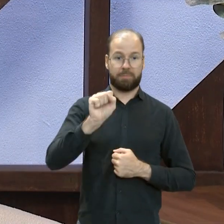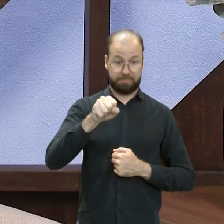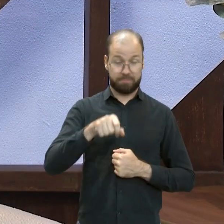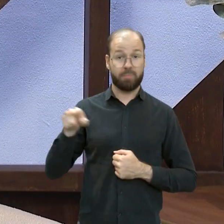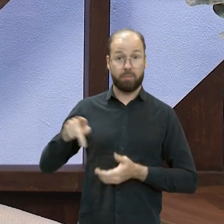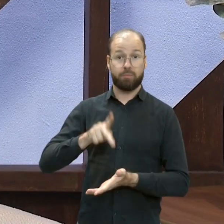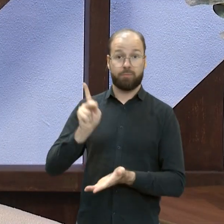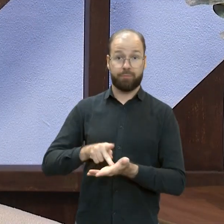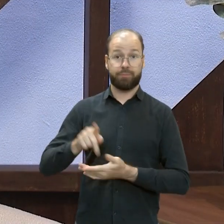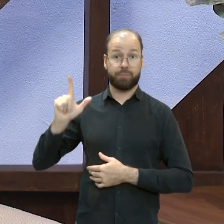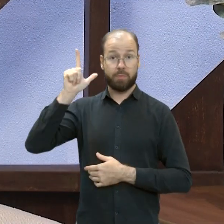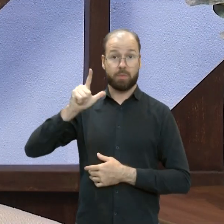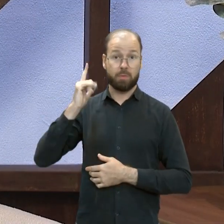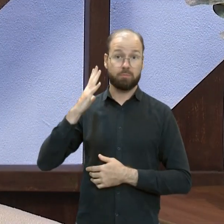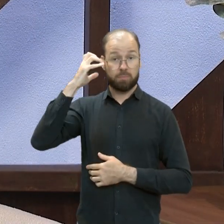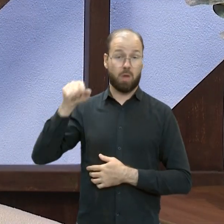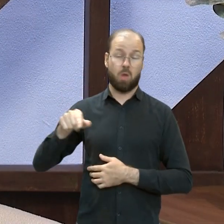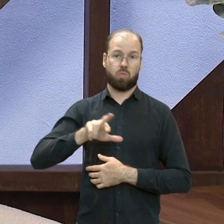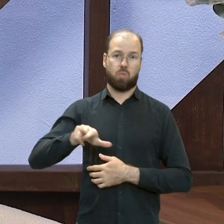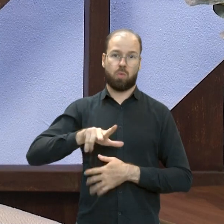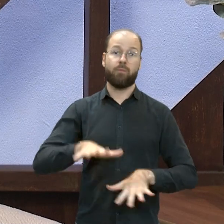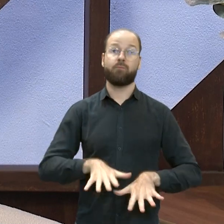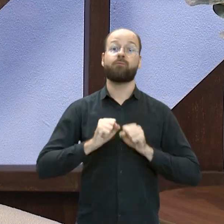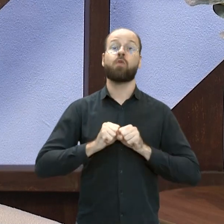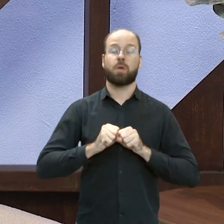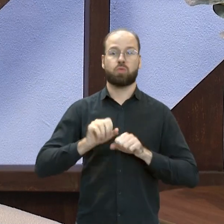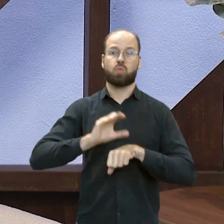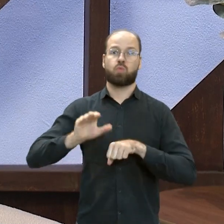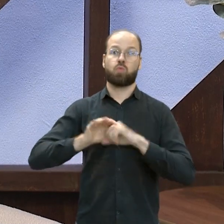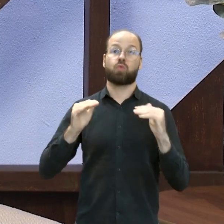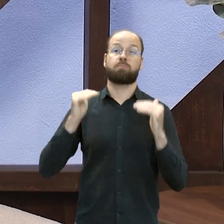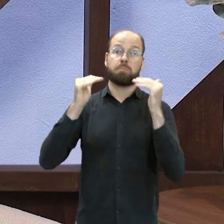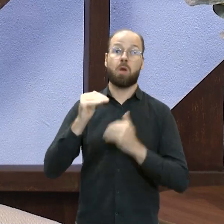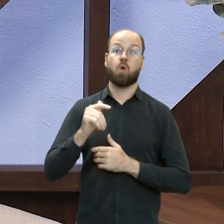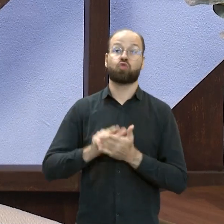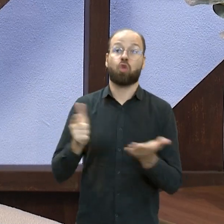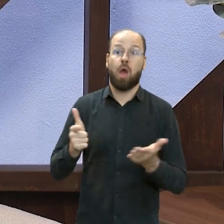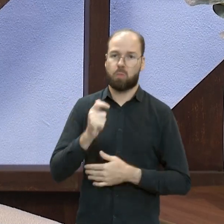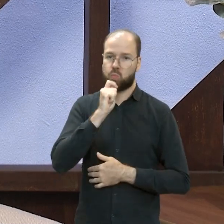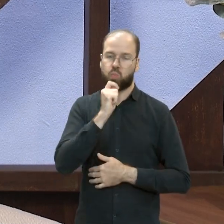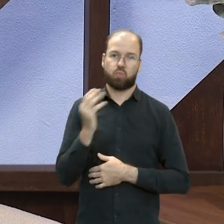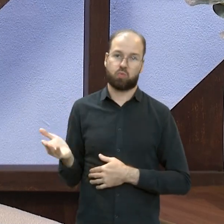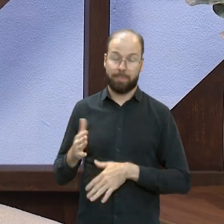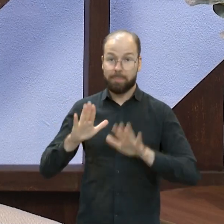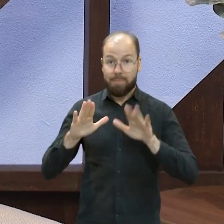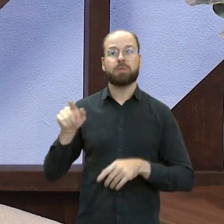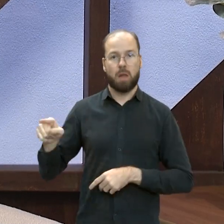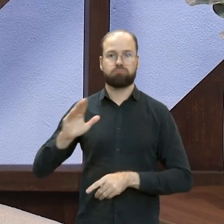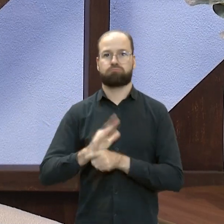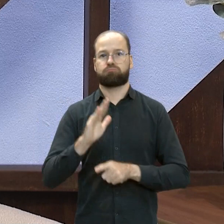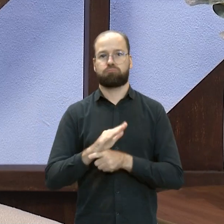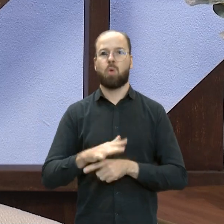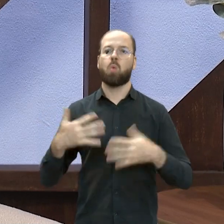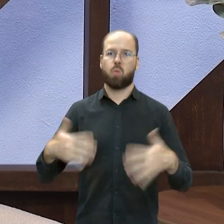né, enquanto jornalista, ela não teve um curso superior, por assim dizer, mas ela teve uma colaboração jornalística